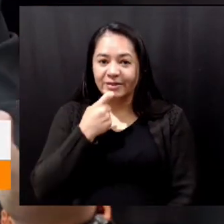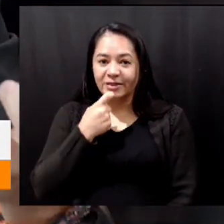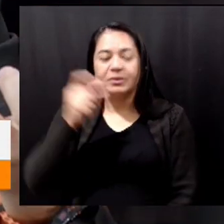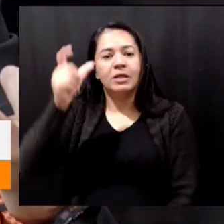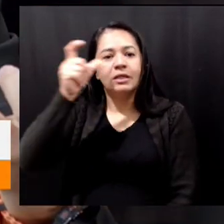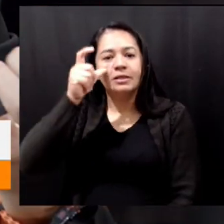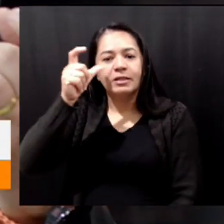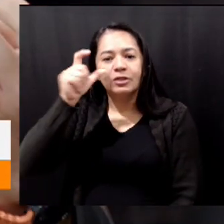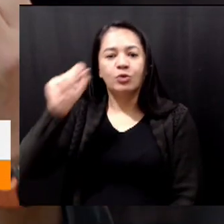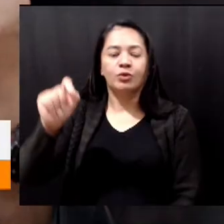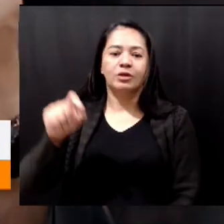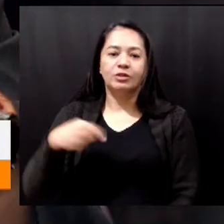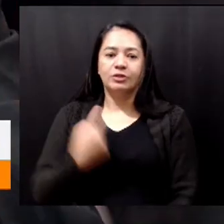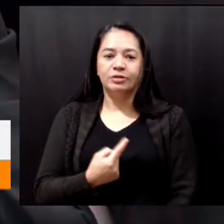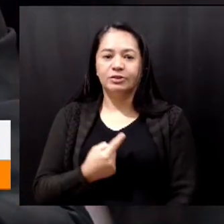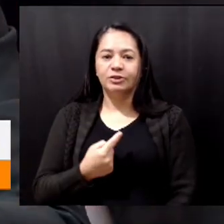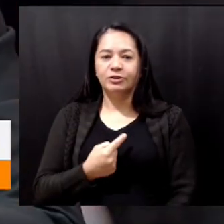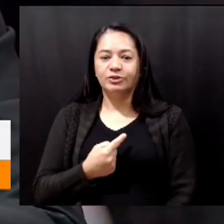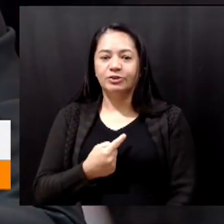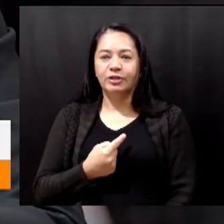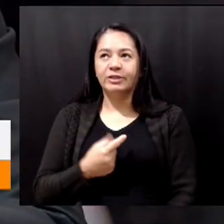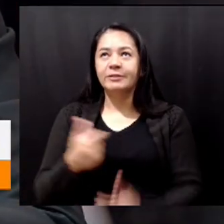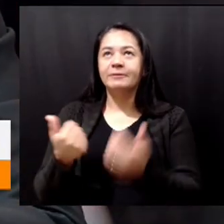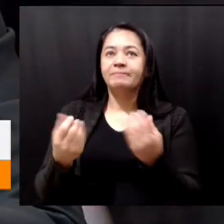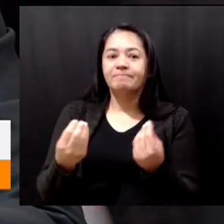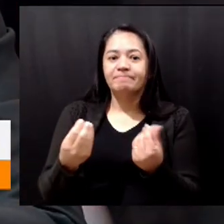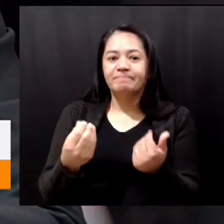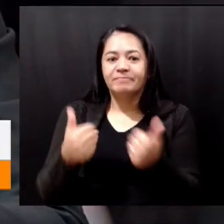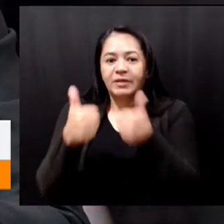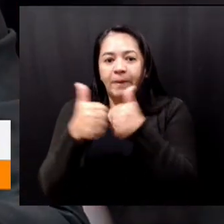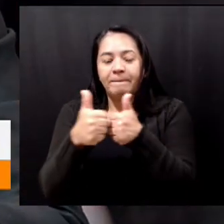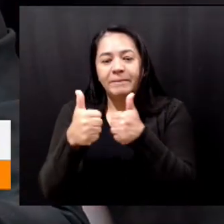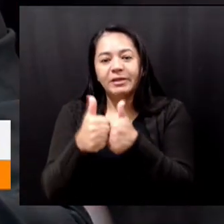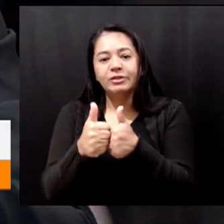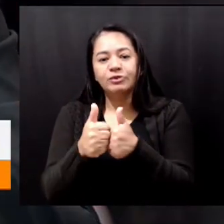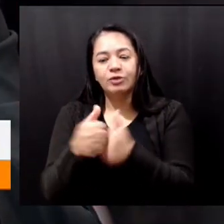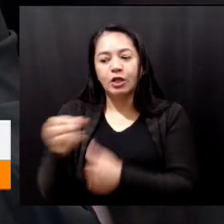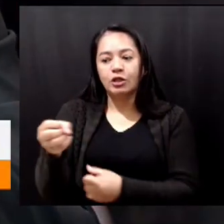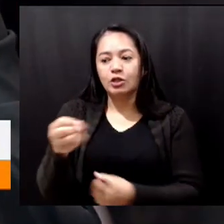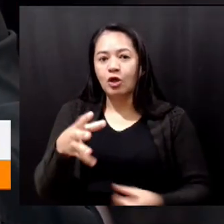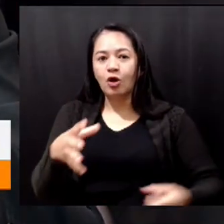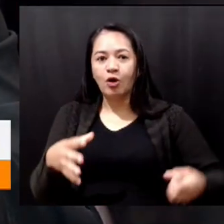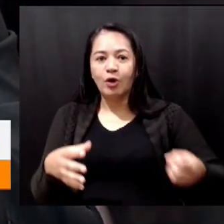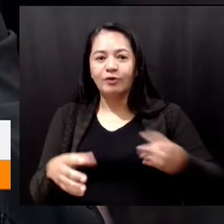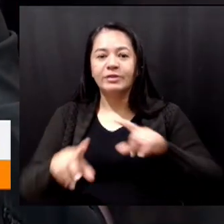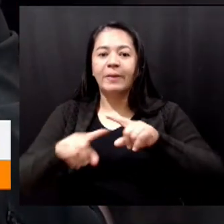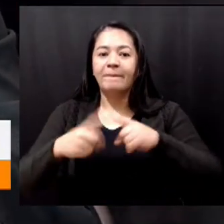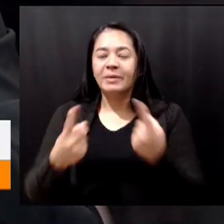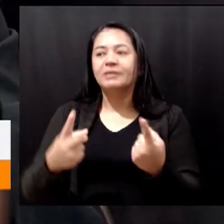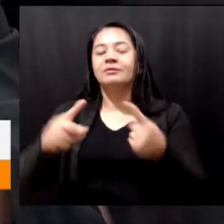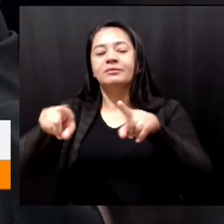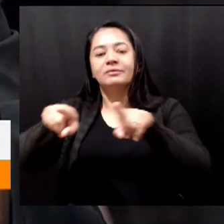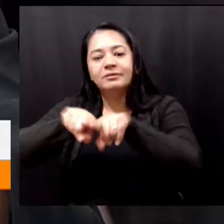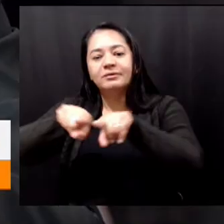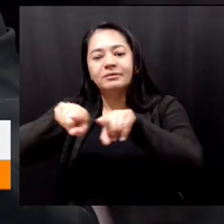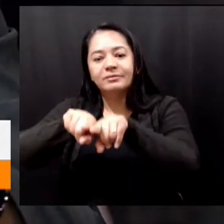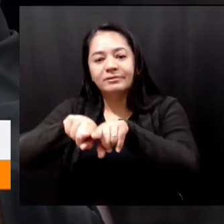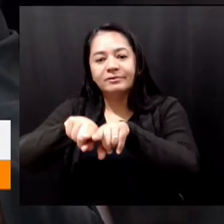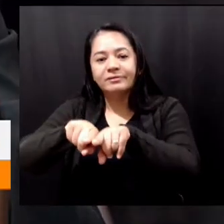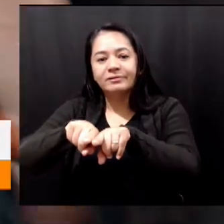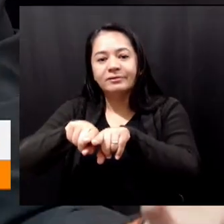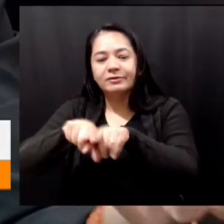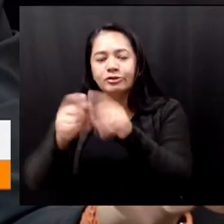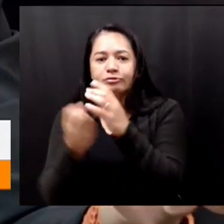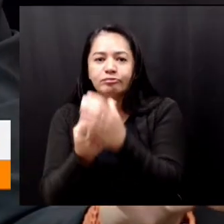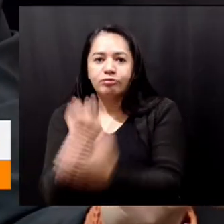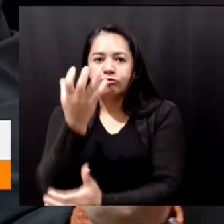na fronteira entre essa parte de inovação, mas a parte também de criação, né? De ciência,